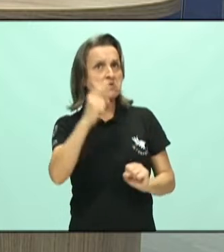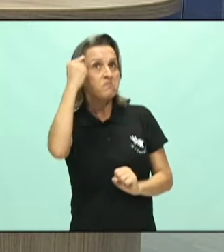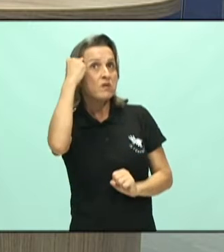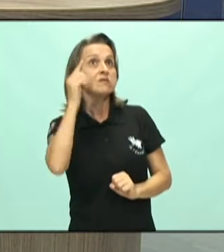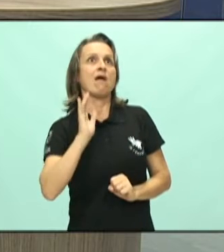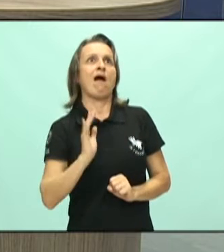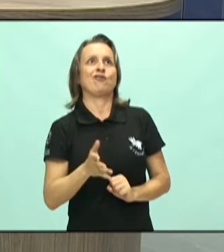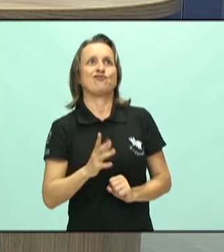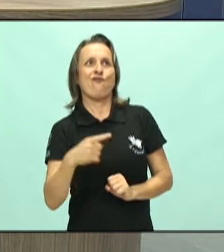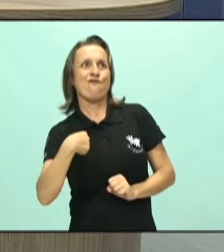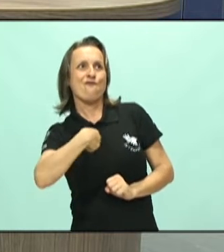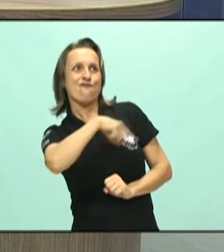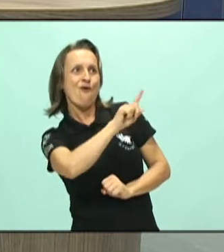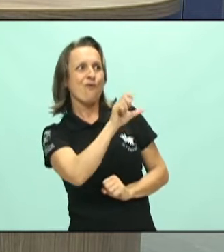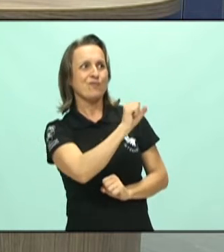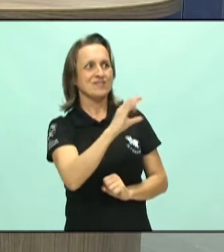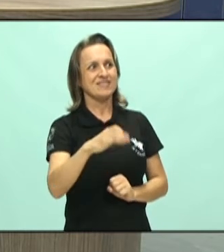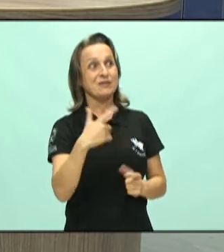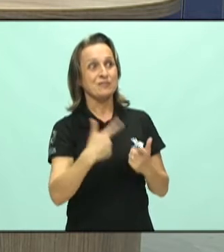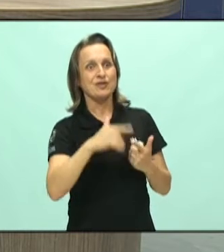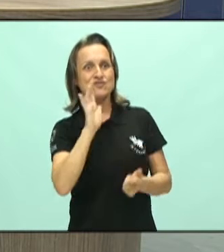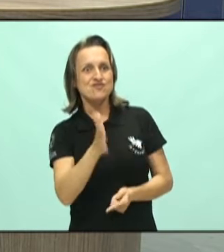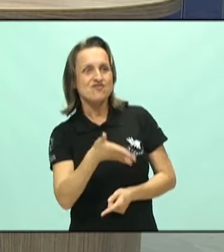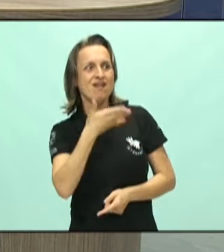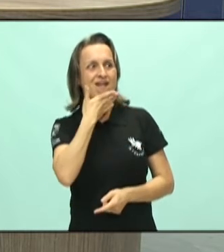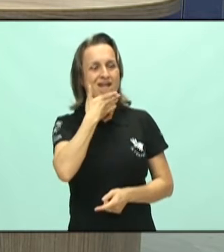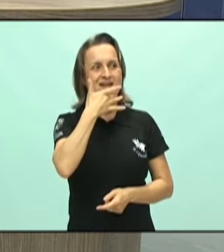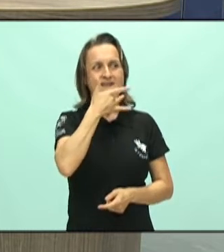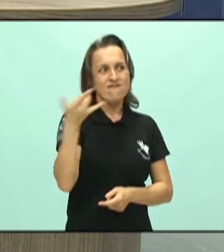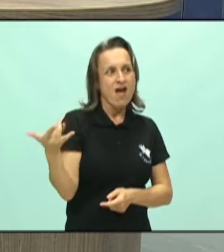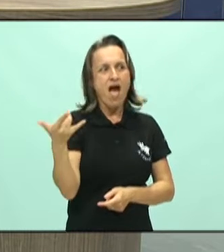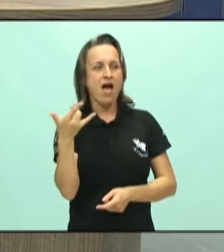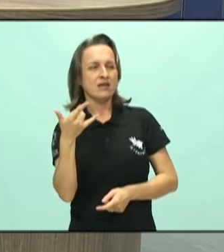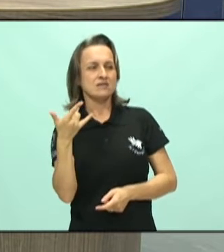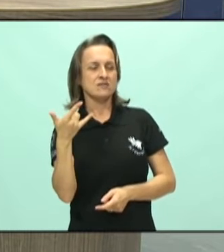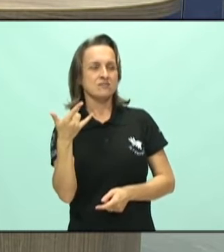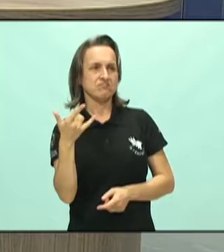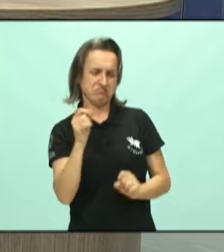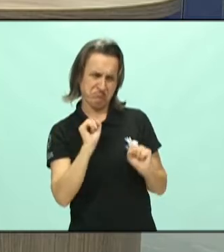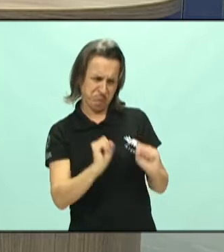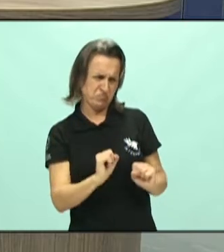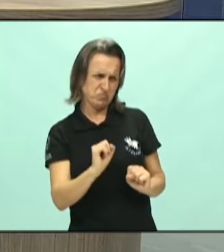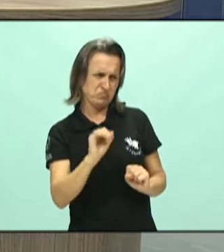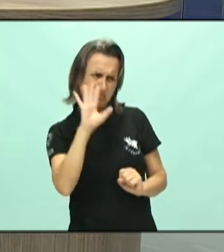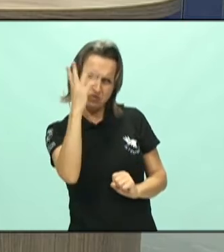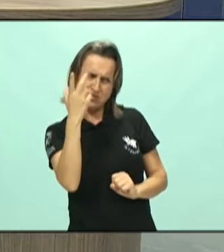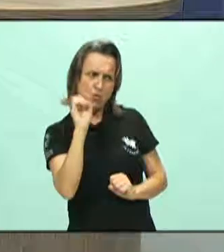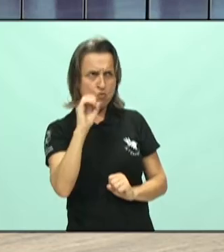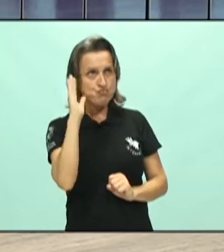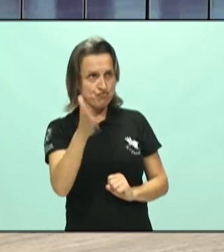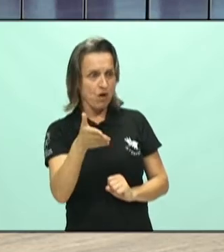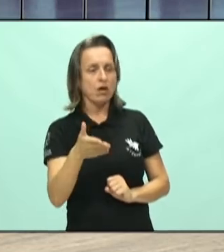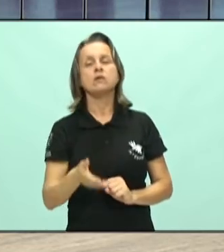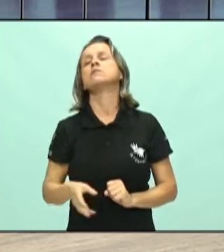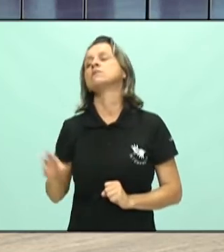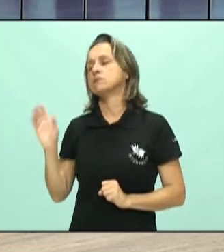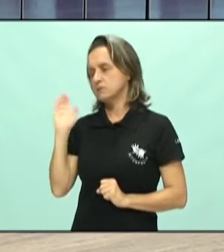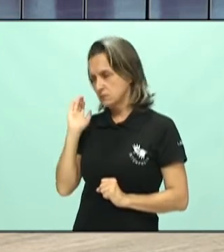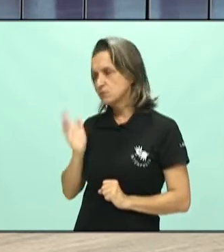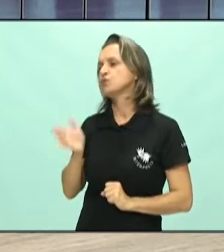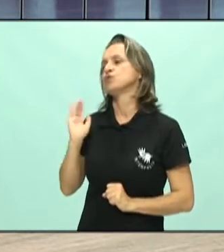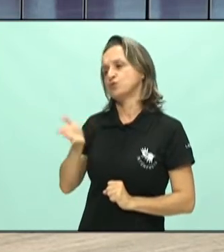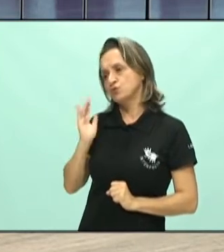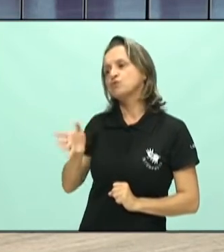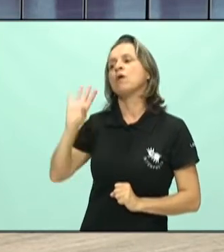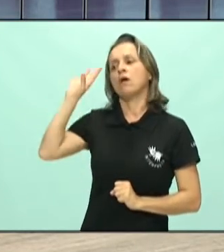está tudo pronto, eu já sei que lá vai ser assim e não vou ficar aqui arriscando. Isso aconteceu? Já aconteceu. Só